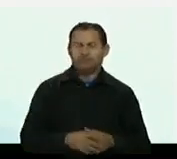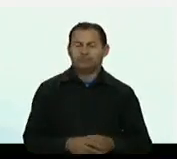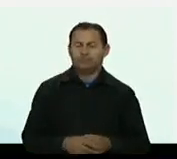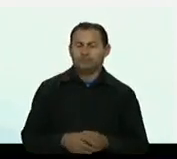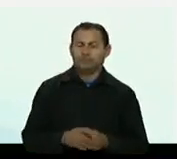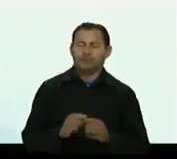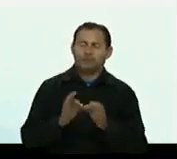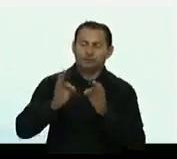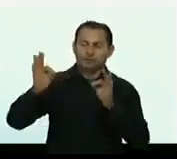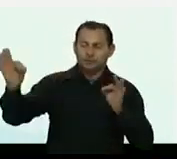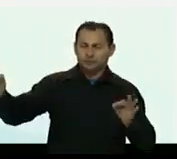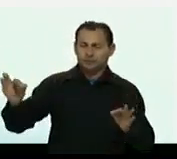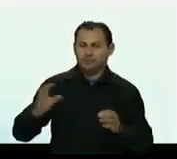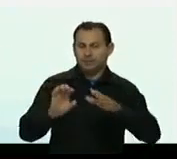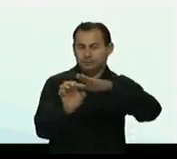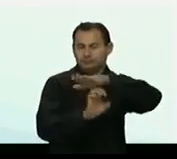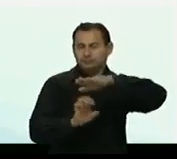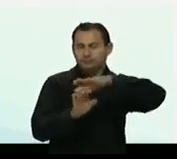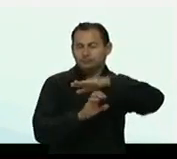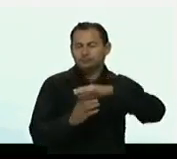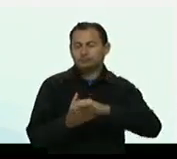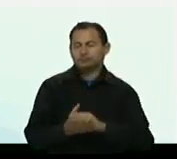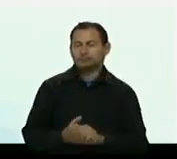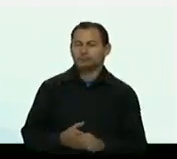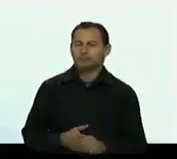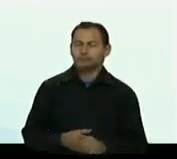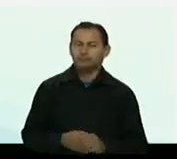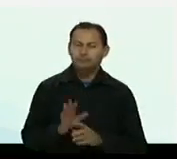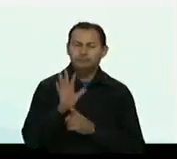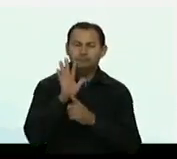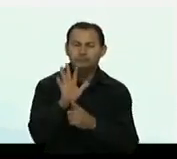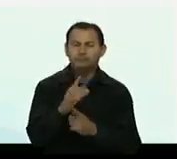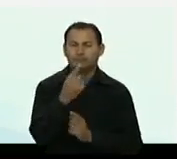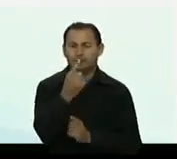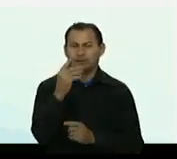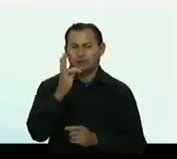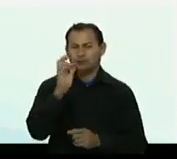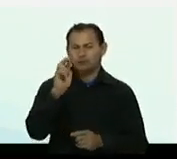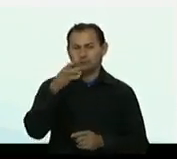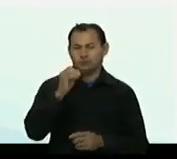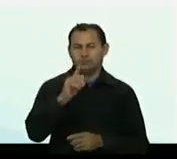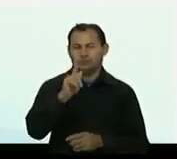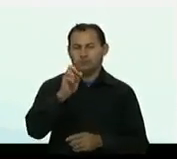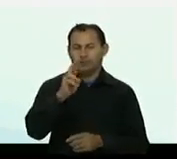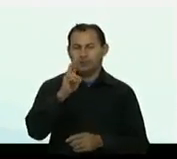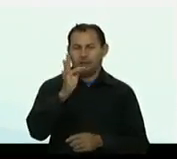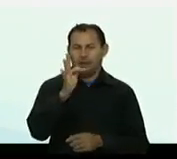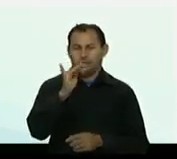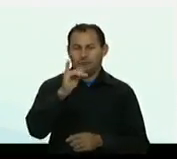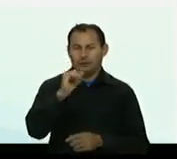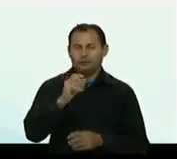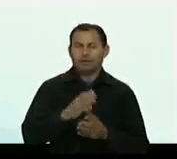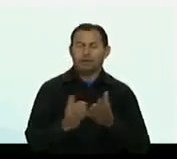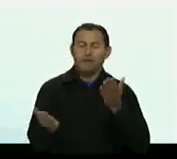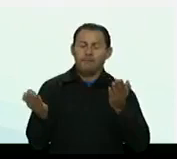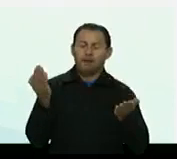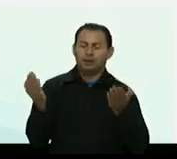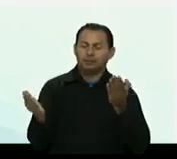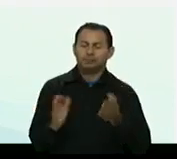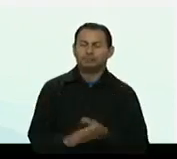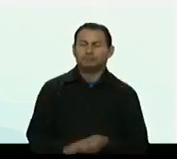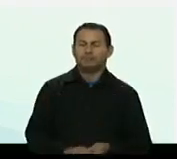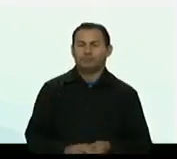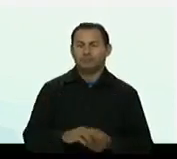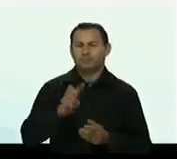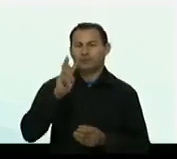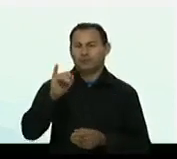é a distância da empresa. Representar cada função graficamente para compará-las. Então,